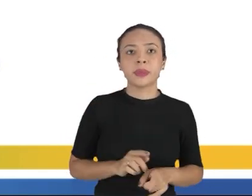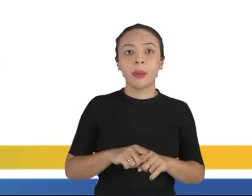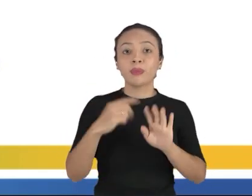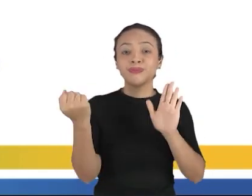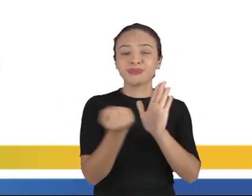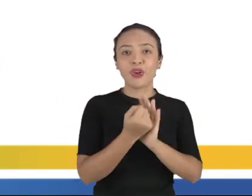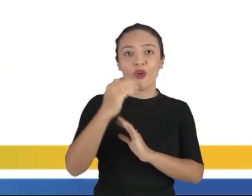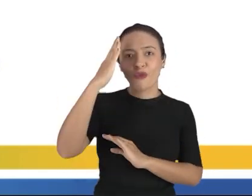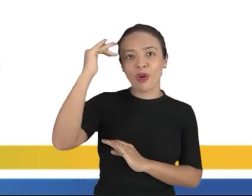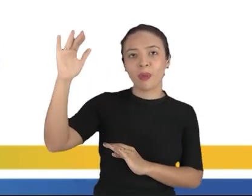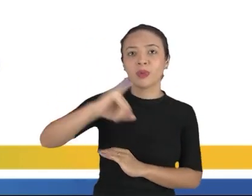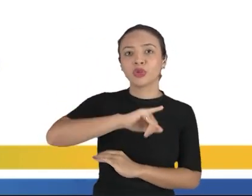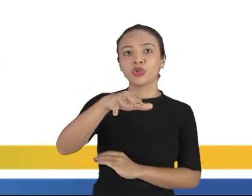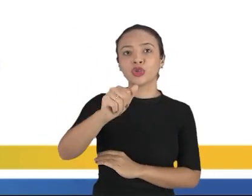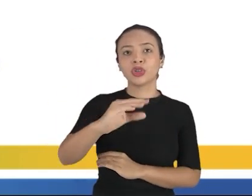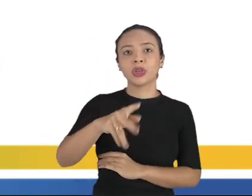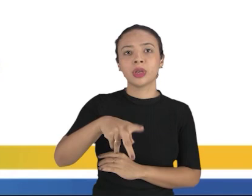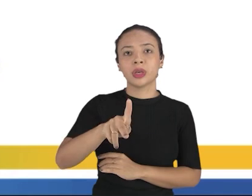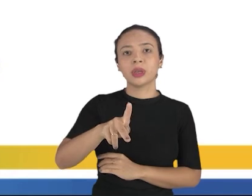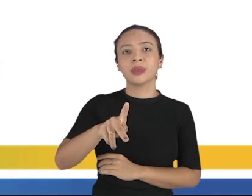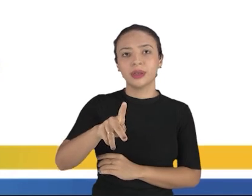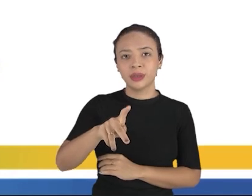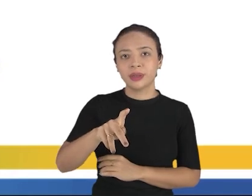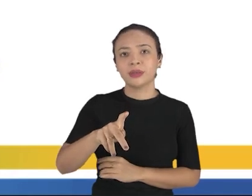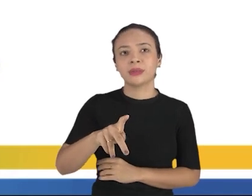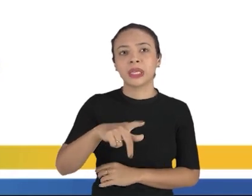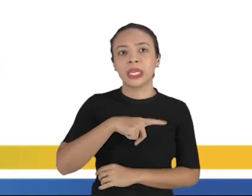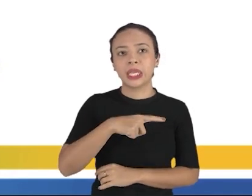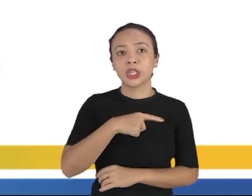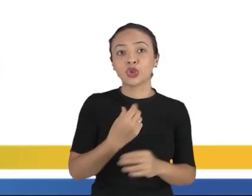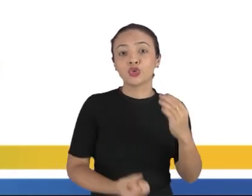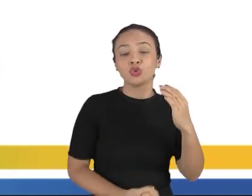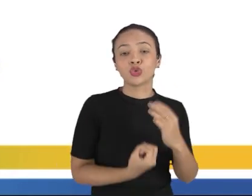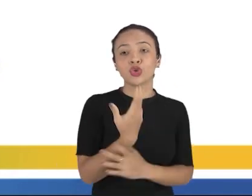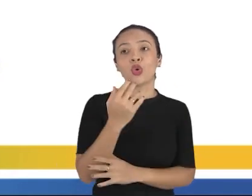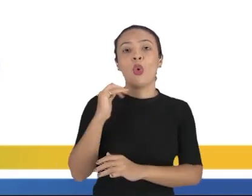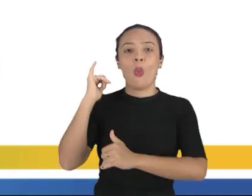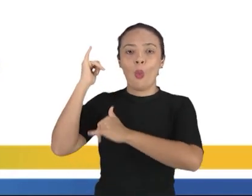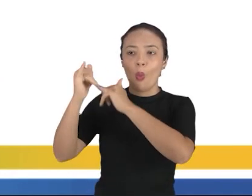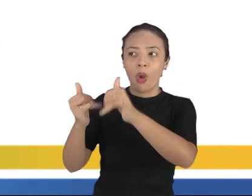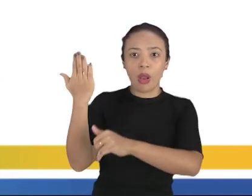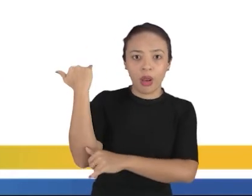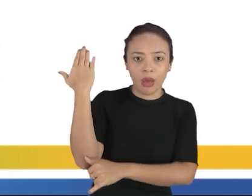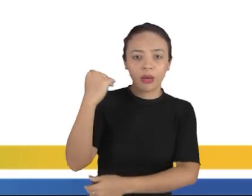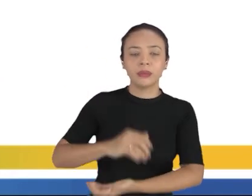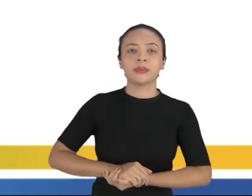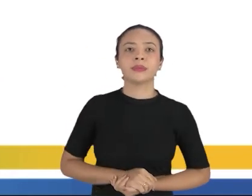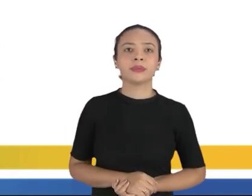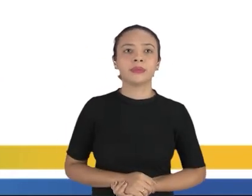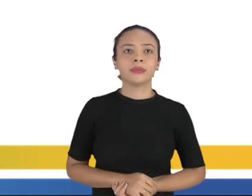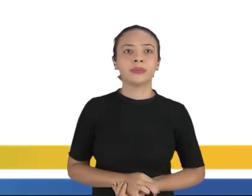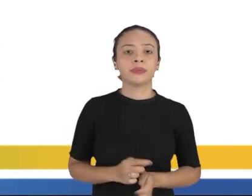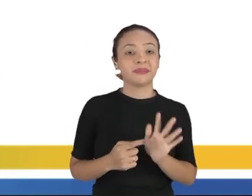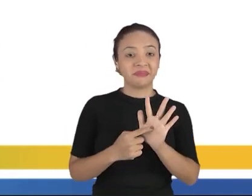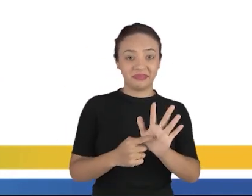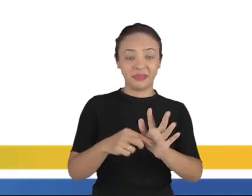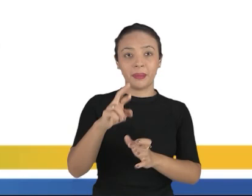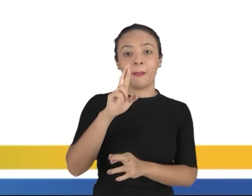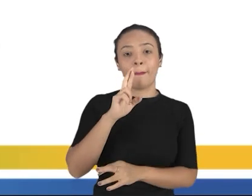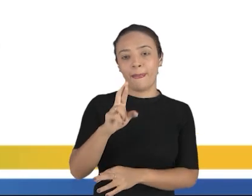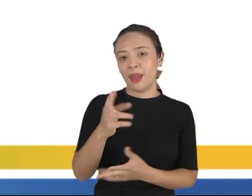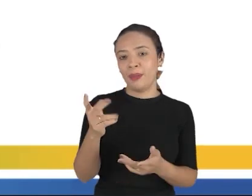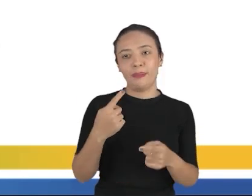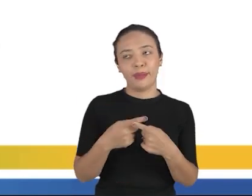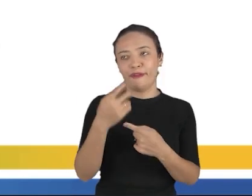mais famosos é o Jack-o'-lantern, que teve origem em uma lenda irlandesa antiga. Bom, vou até mostrar a resposta para vocês, porque essa está